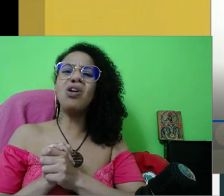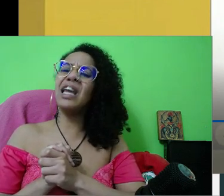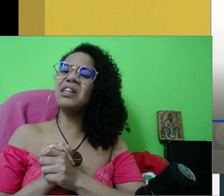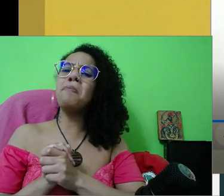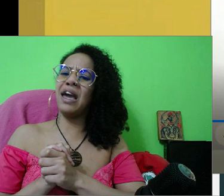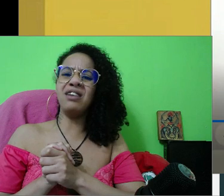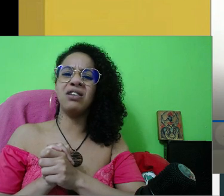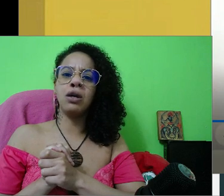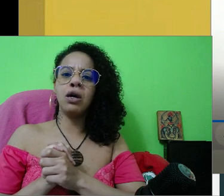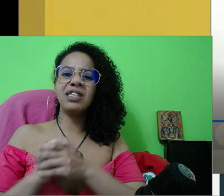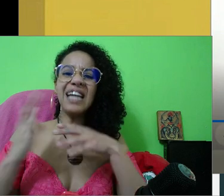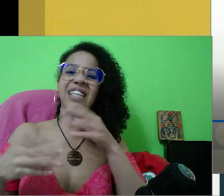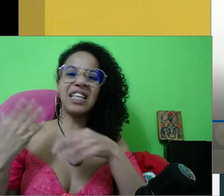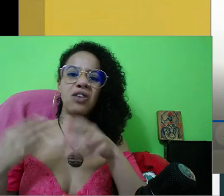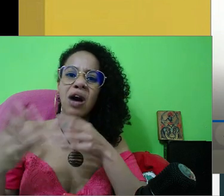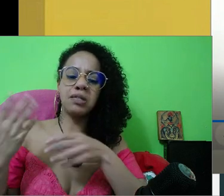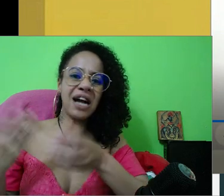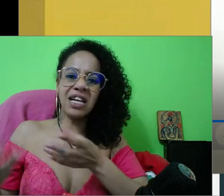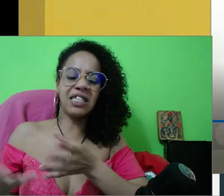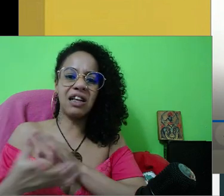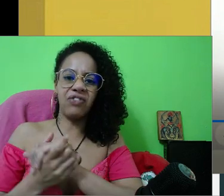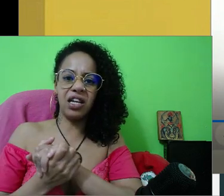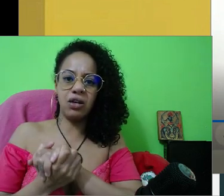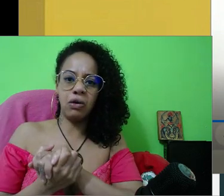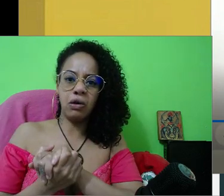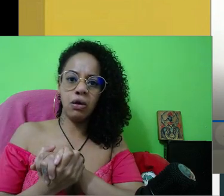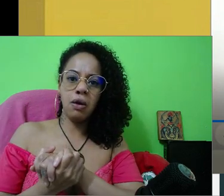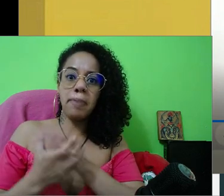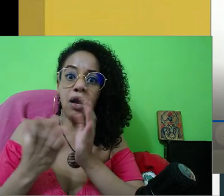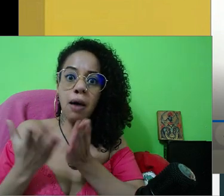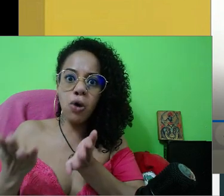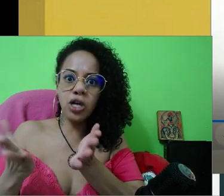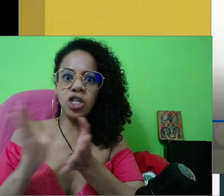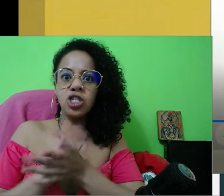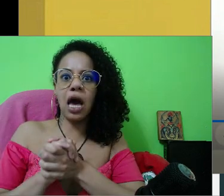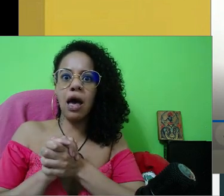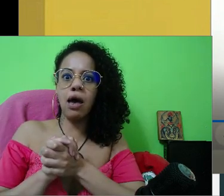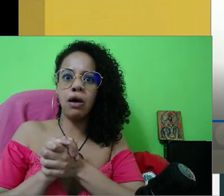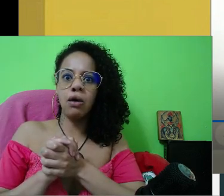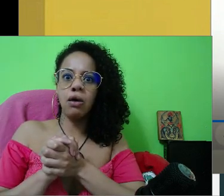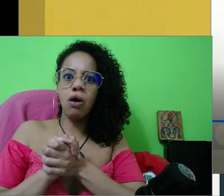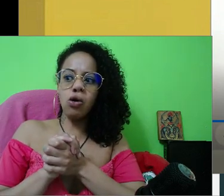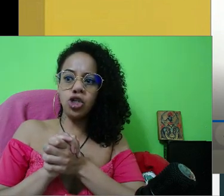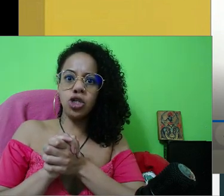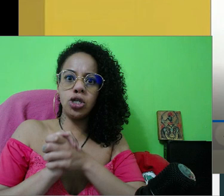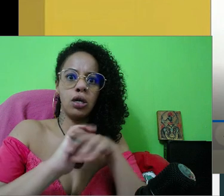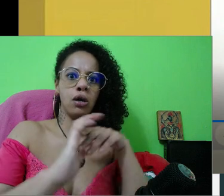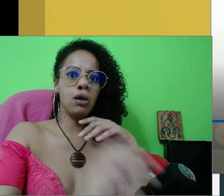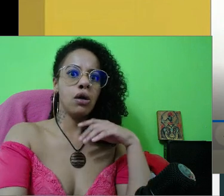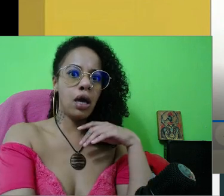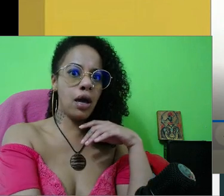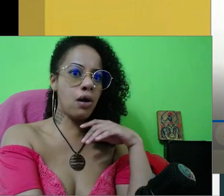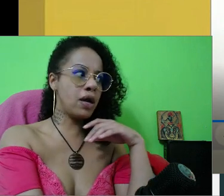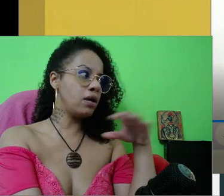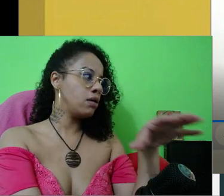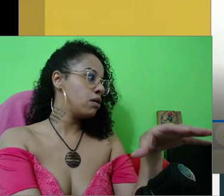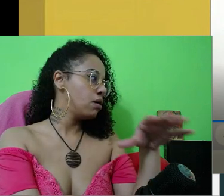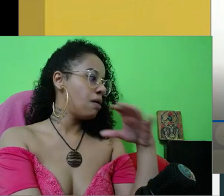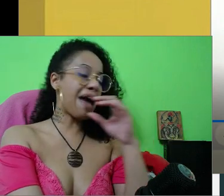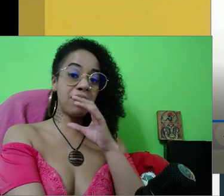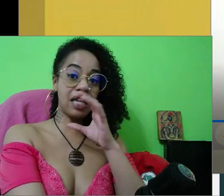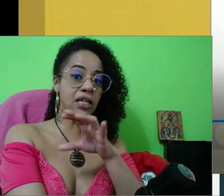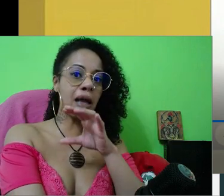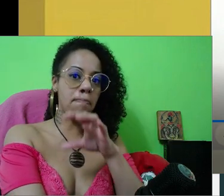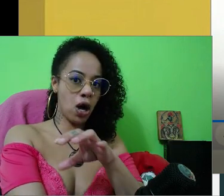respeito rolê também tá entendendo as merda que você tá falando pelo amor de dia eu